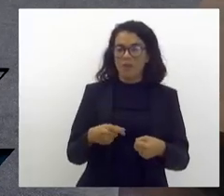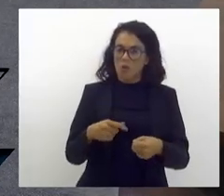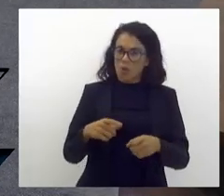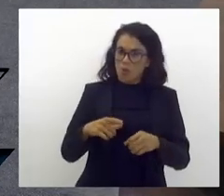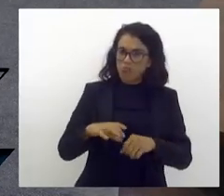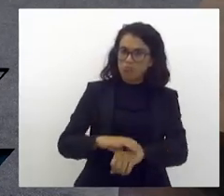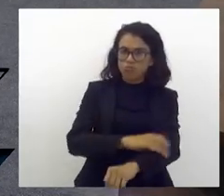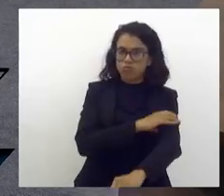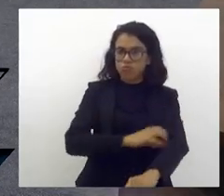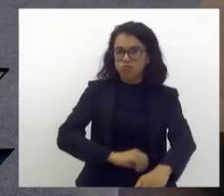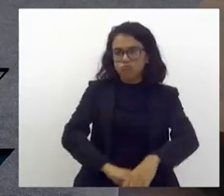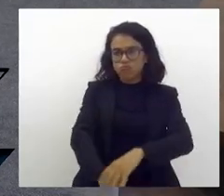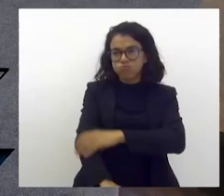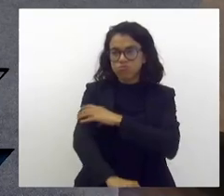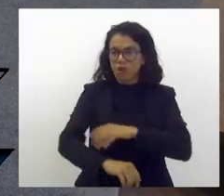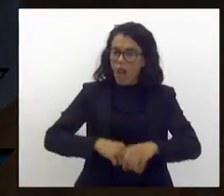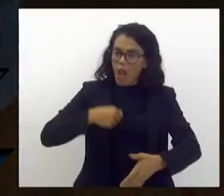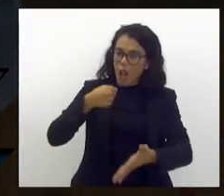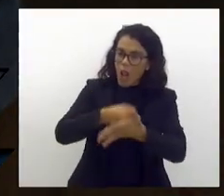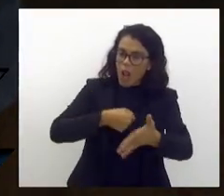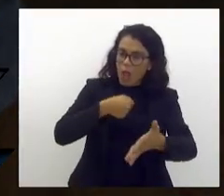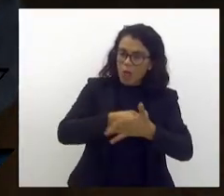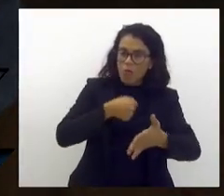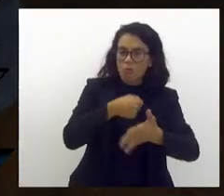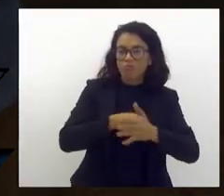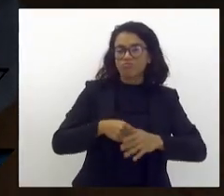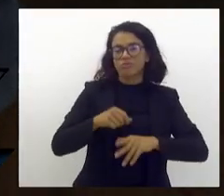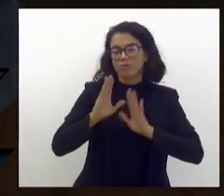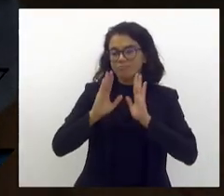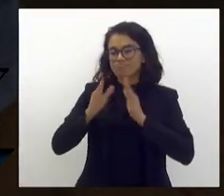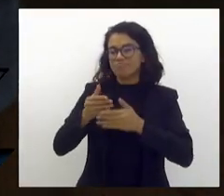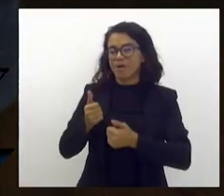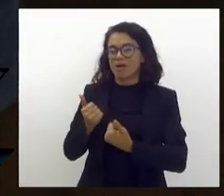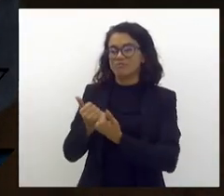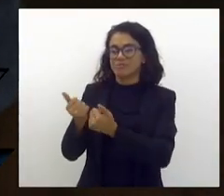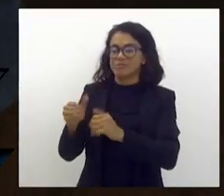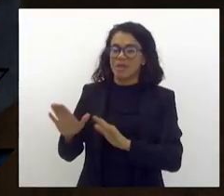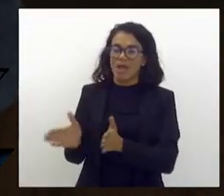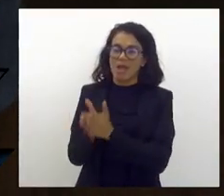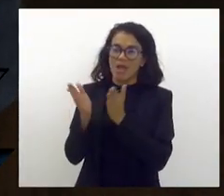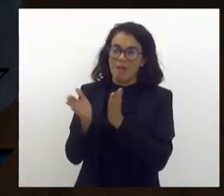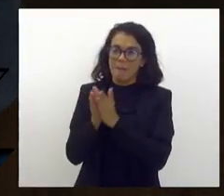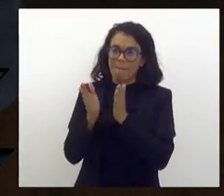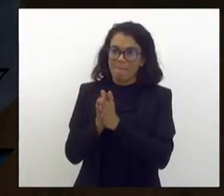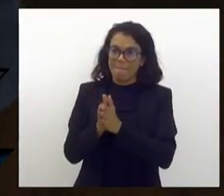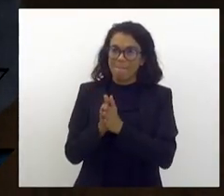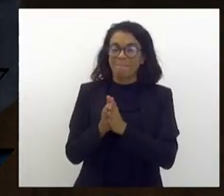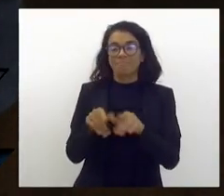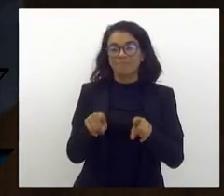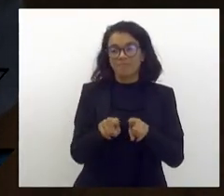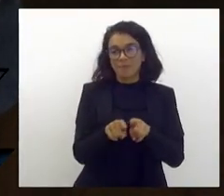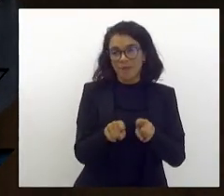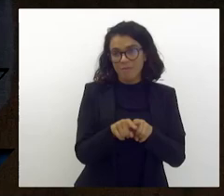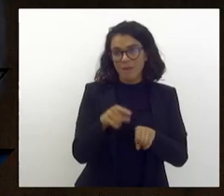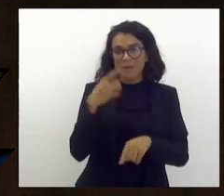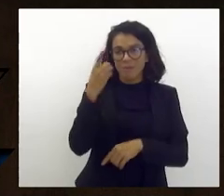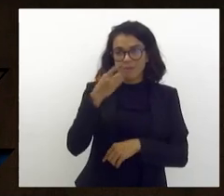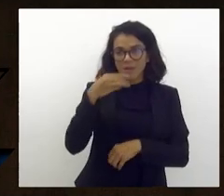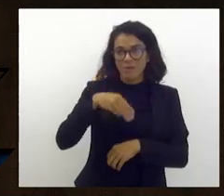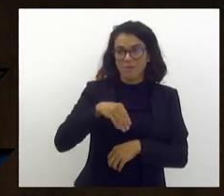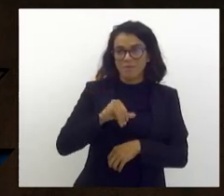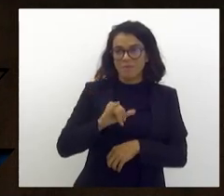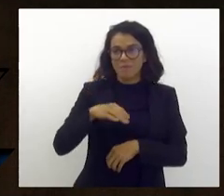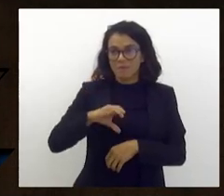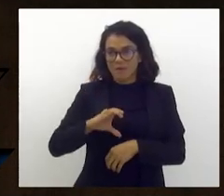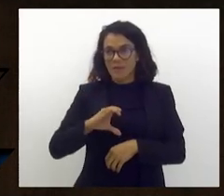lutas também, assim como Dom Valdir, com as lutas da classe trabalhadora. E também, né, assim como o deputado Mink, em defesa